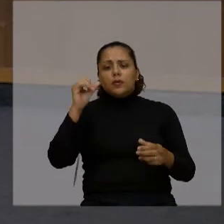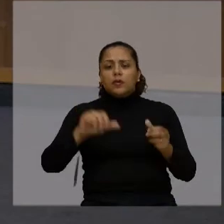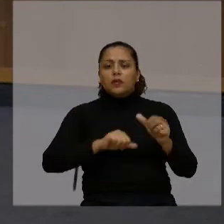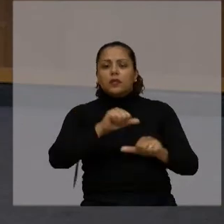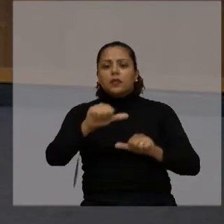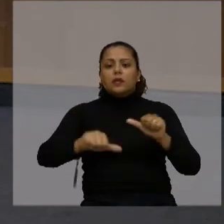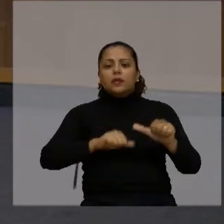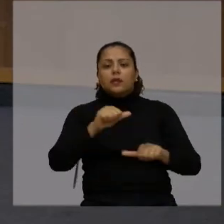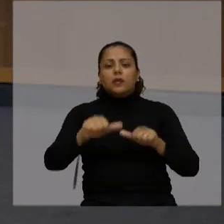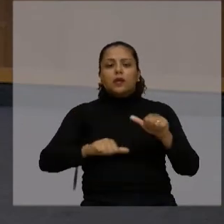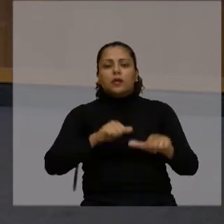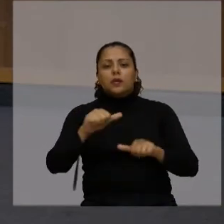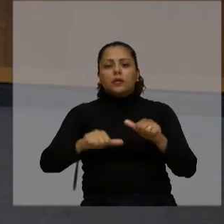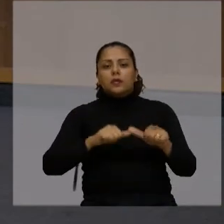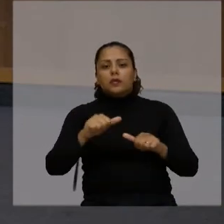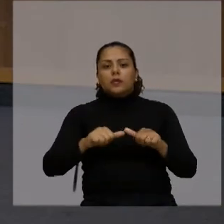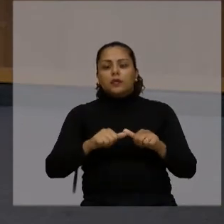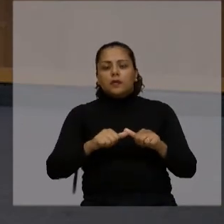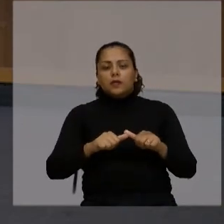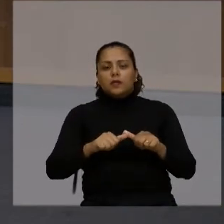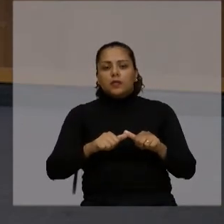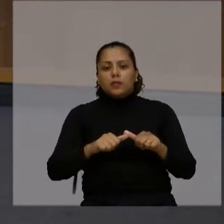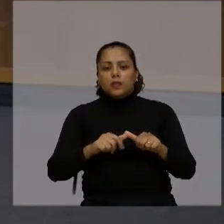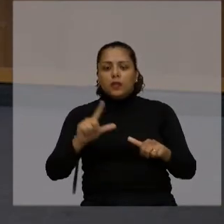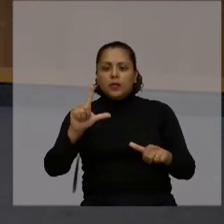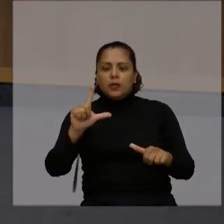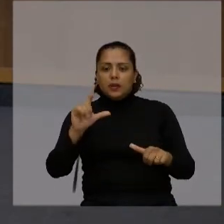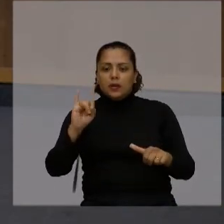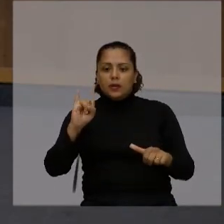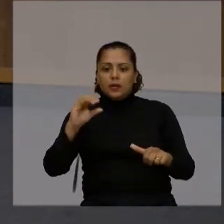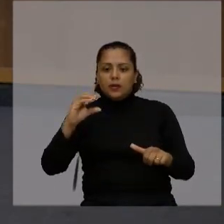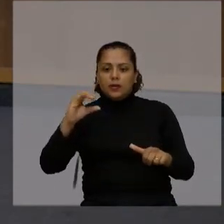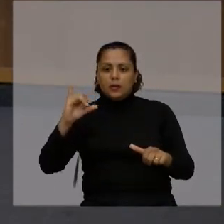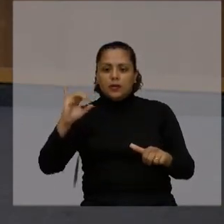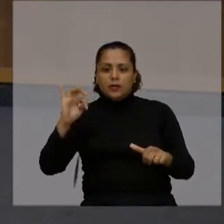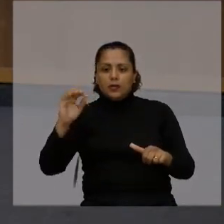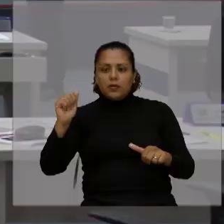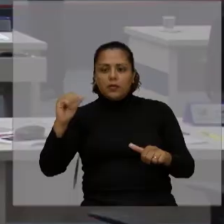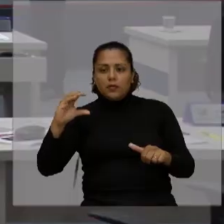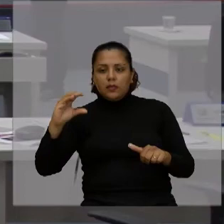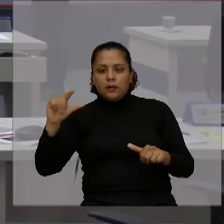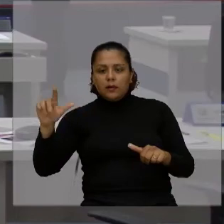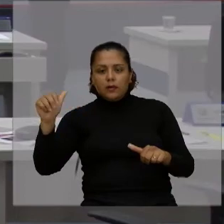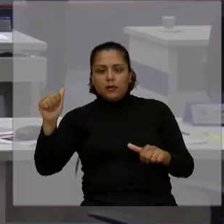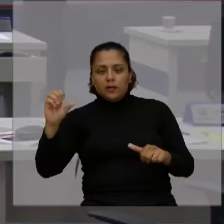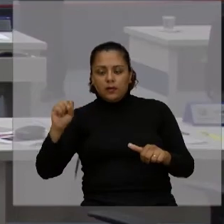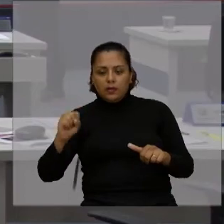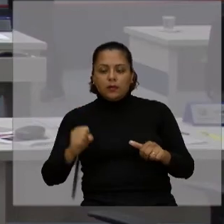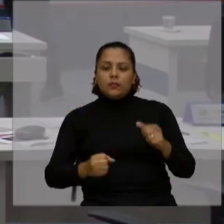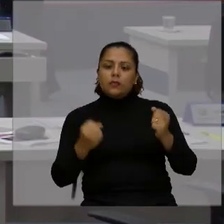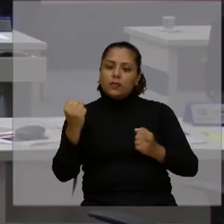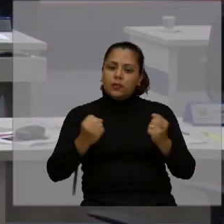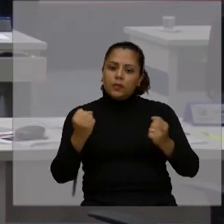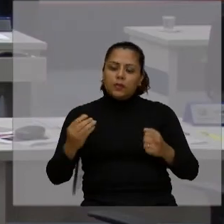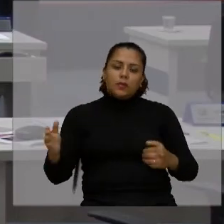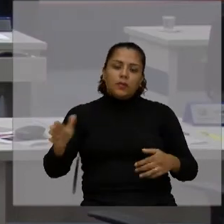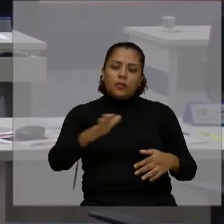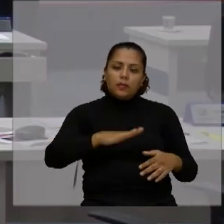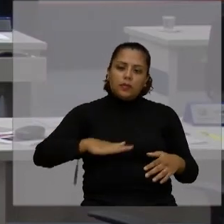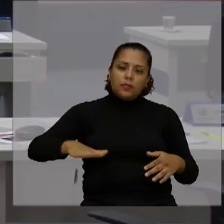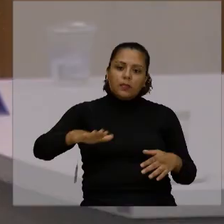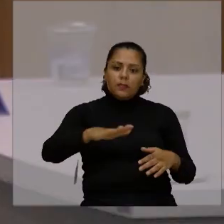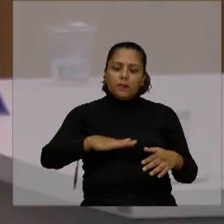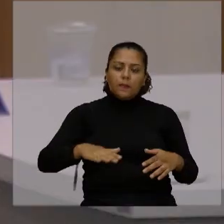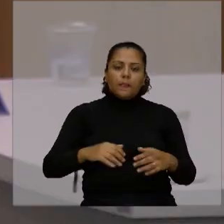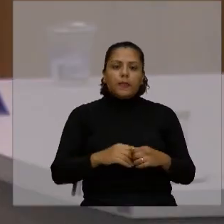mudança no processo de licitação do transporte coletivo. Vereador Tomás Henrique. Muito